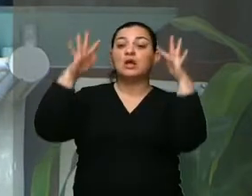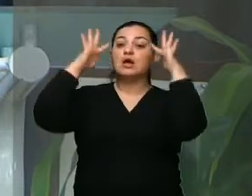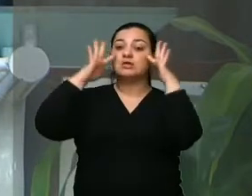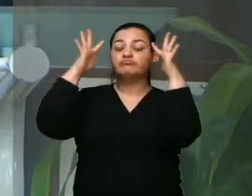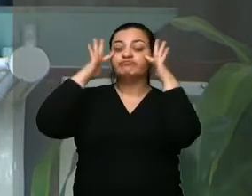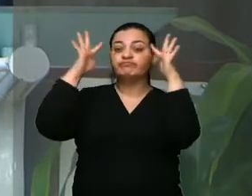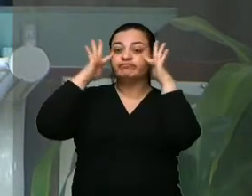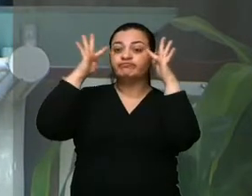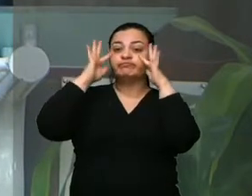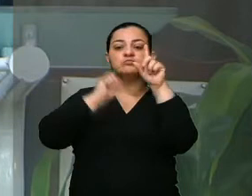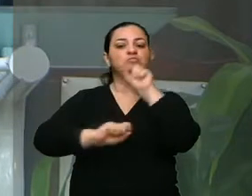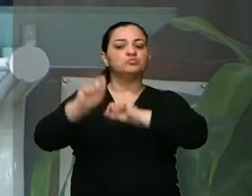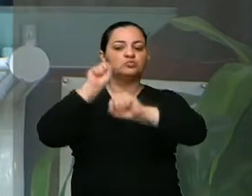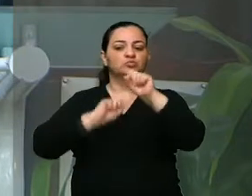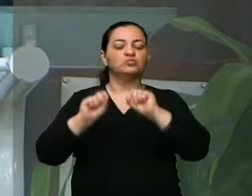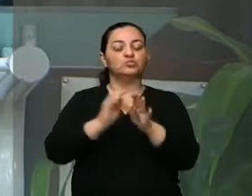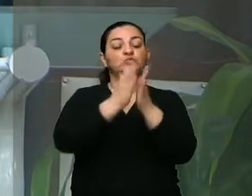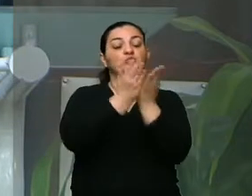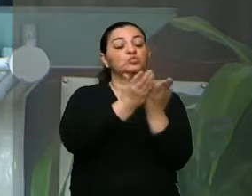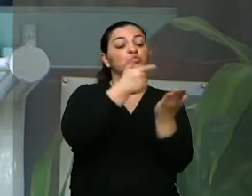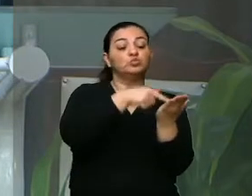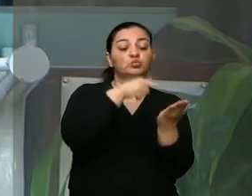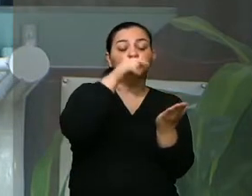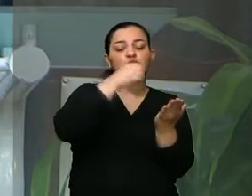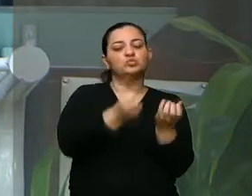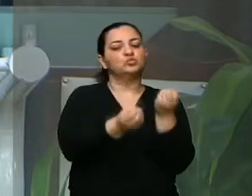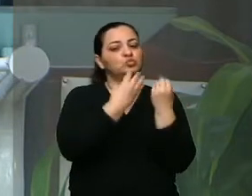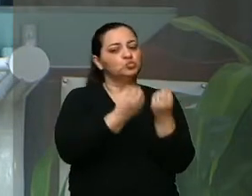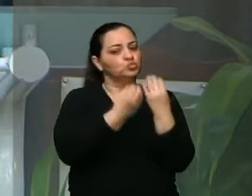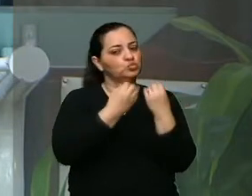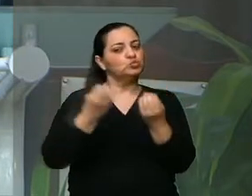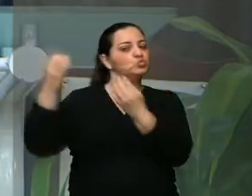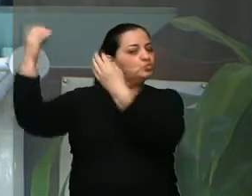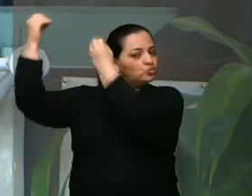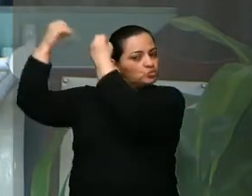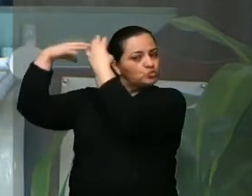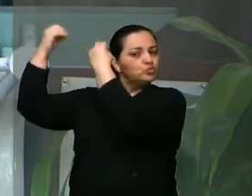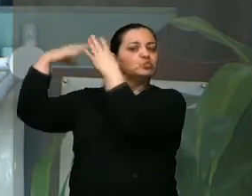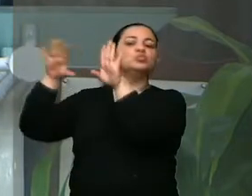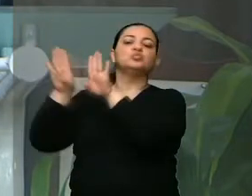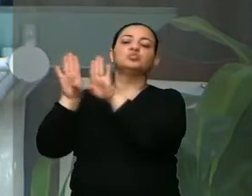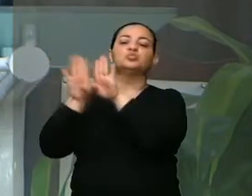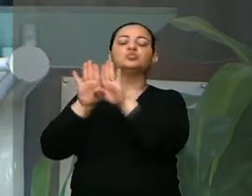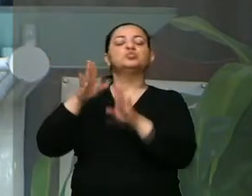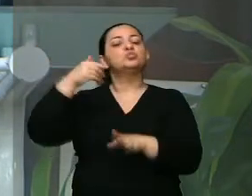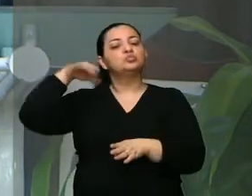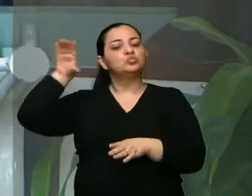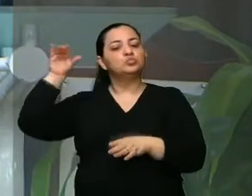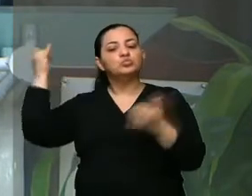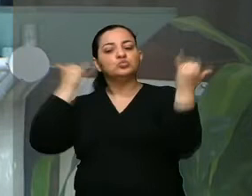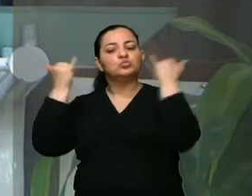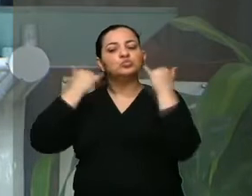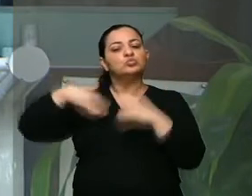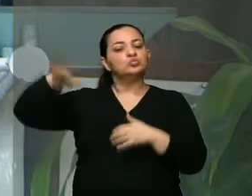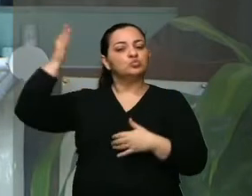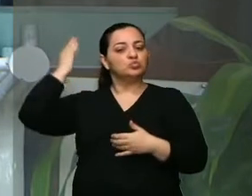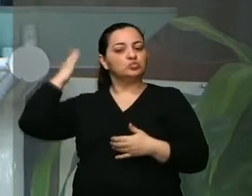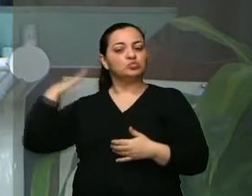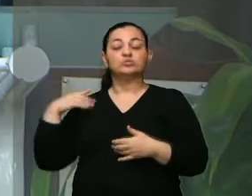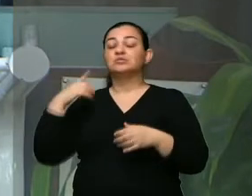a palavra de deus aos ensinamentos e como vimos outro dia que não sermos